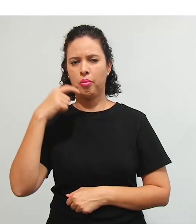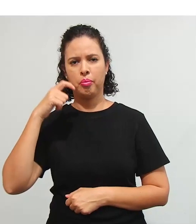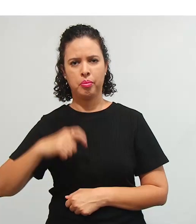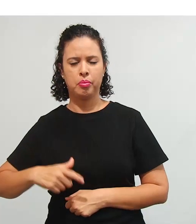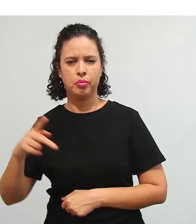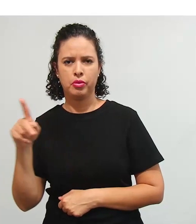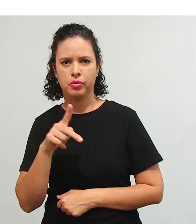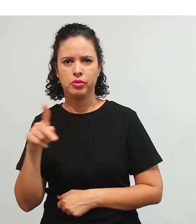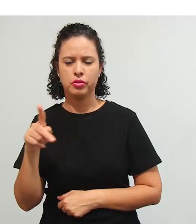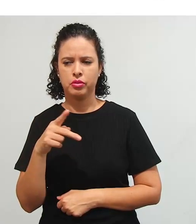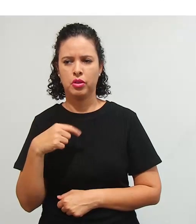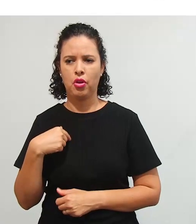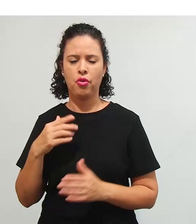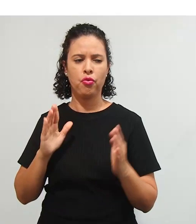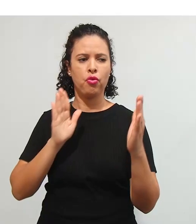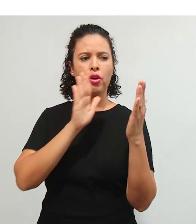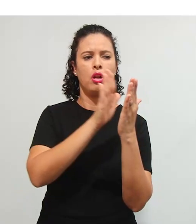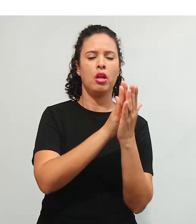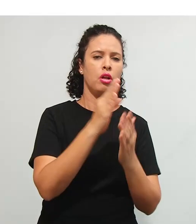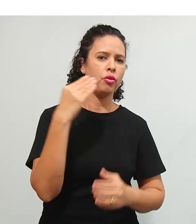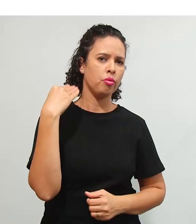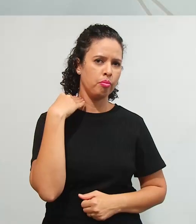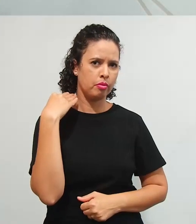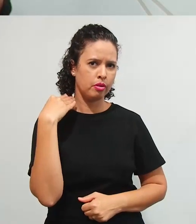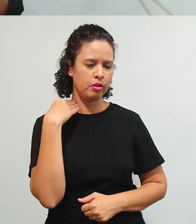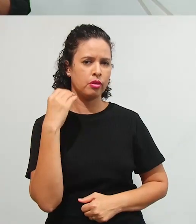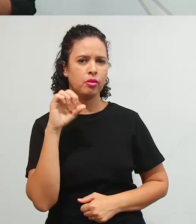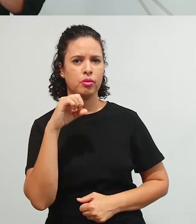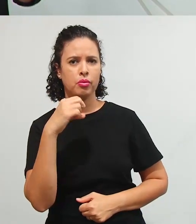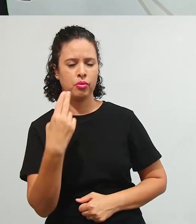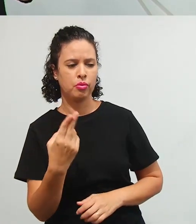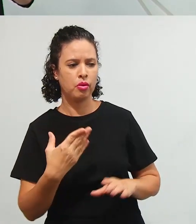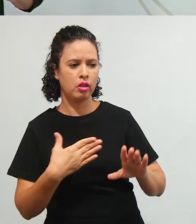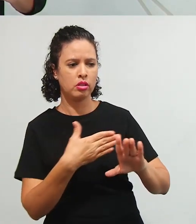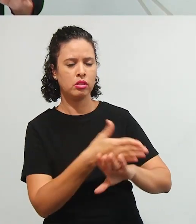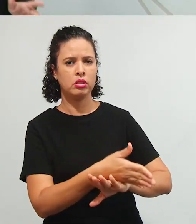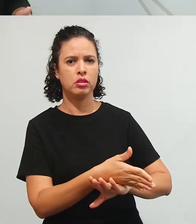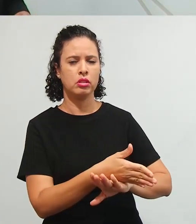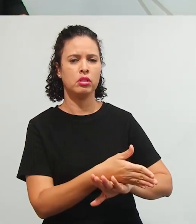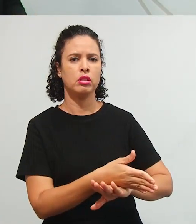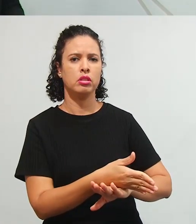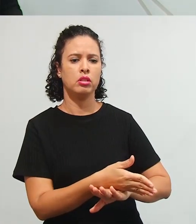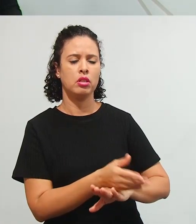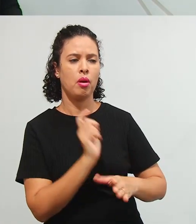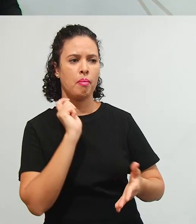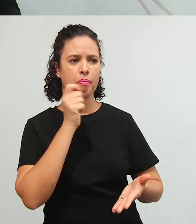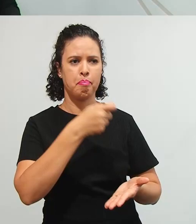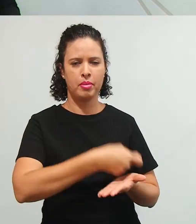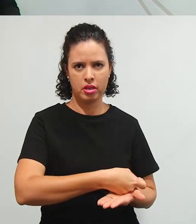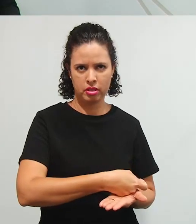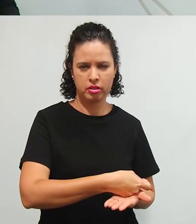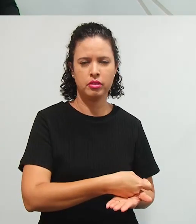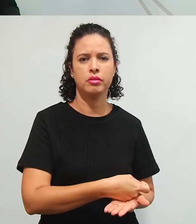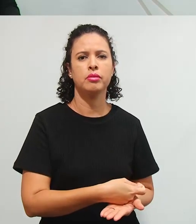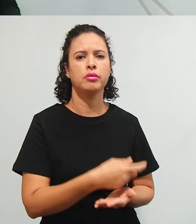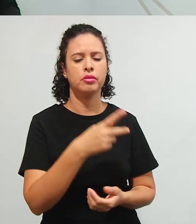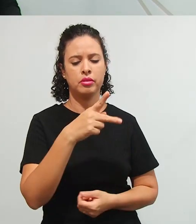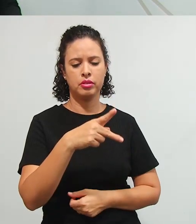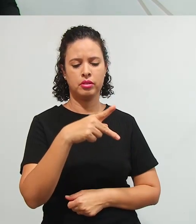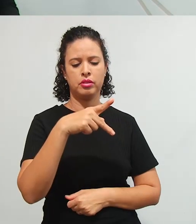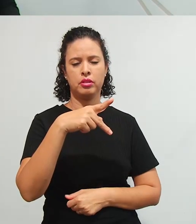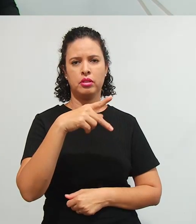quando me dirijo ao banco ou acesso a minha conta e vou lá e pago o meu